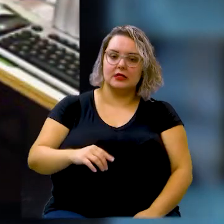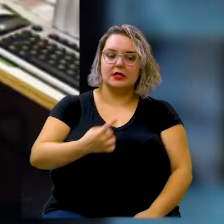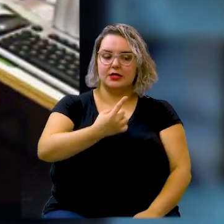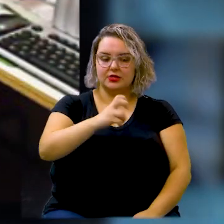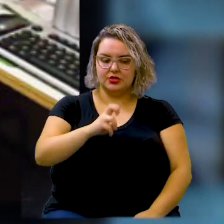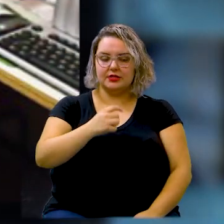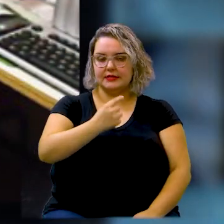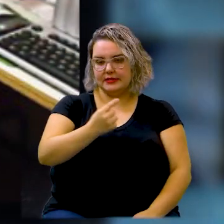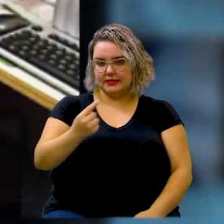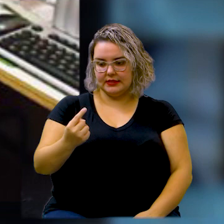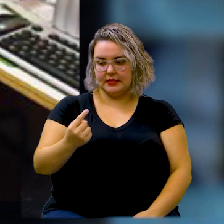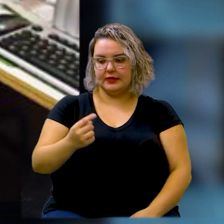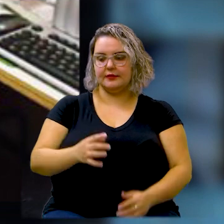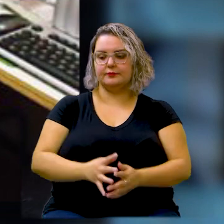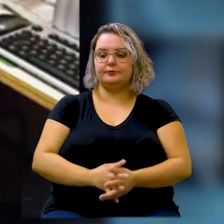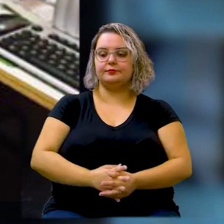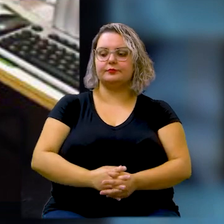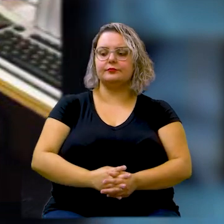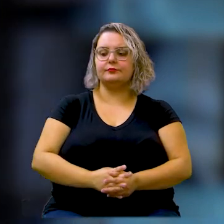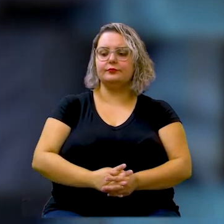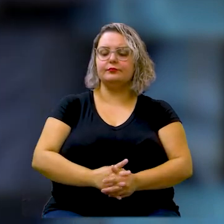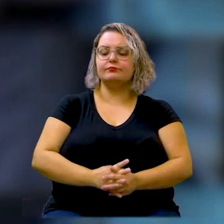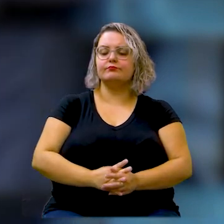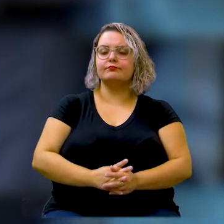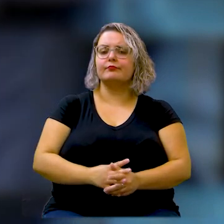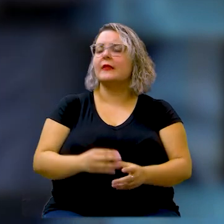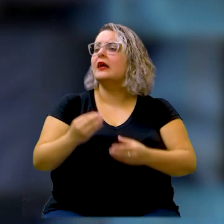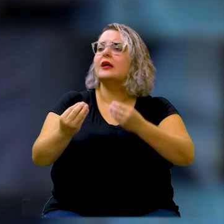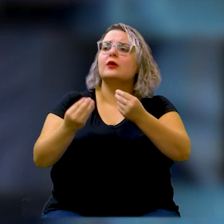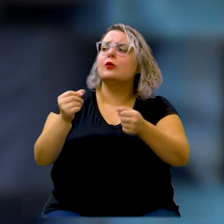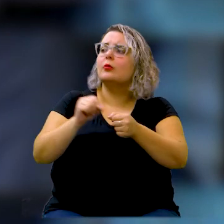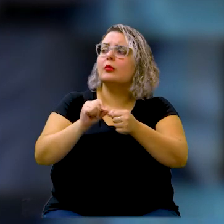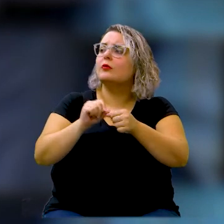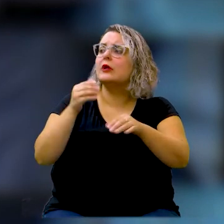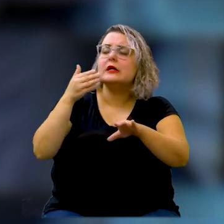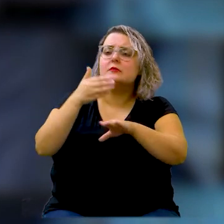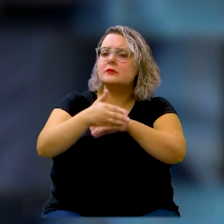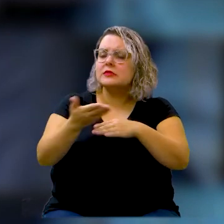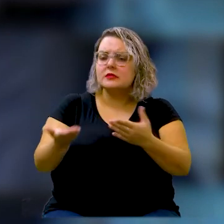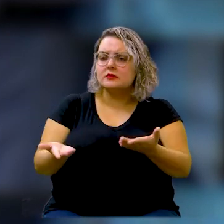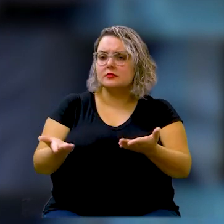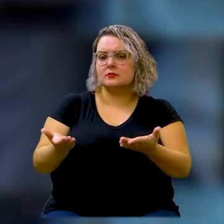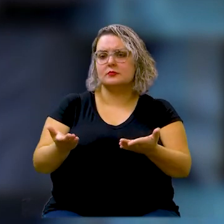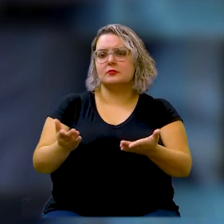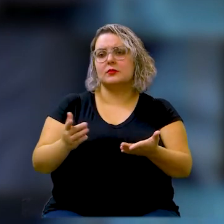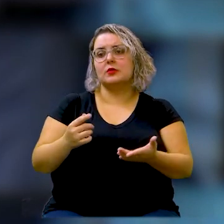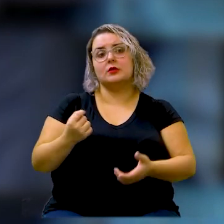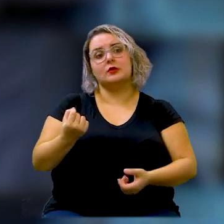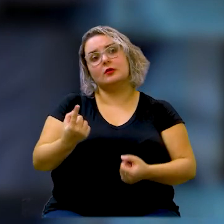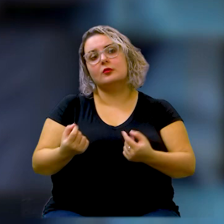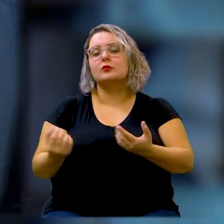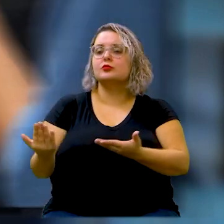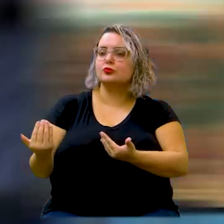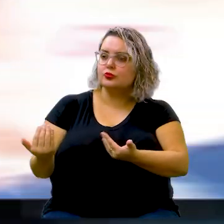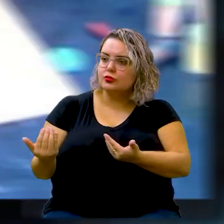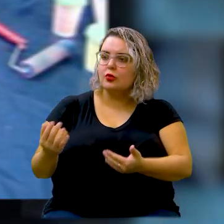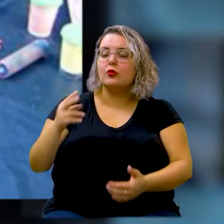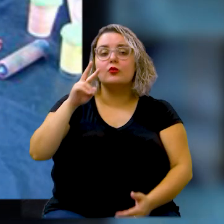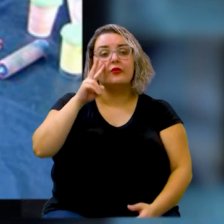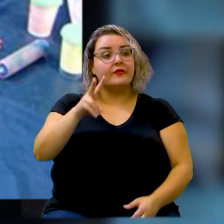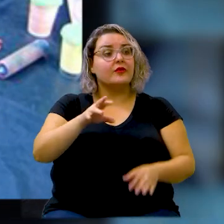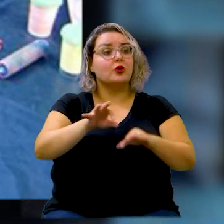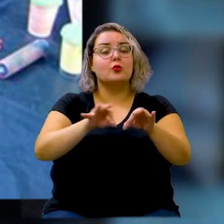cada turma. E como faz para participar? Tipo, que algum jovem que assistiu o